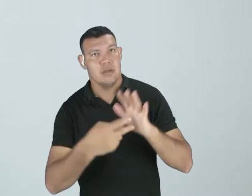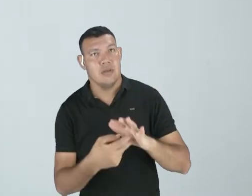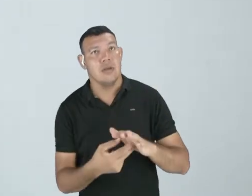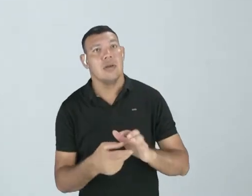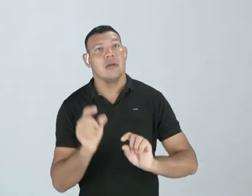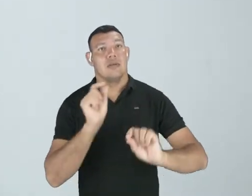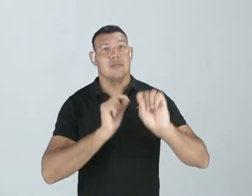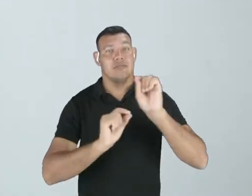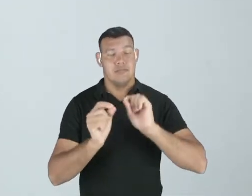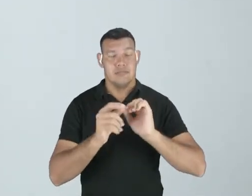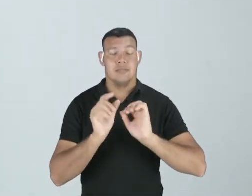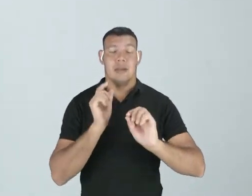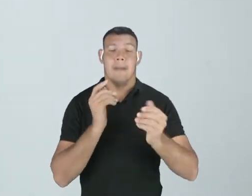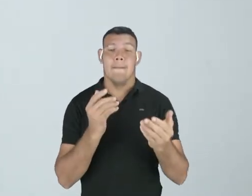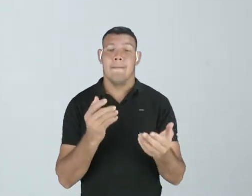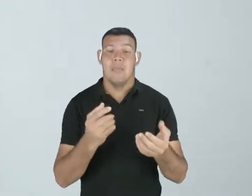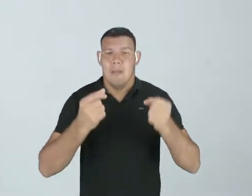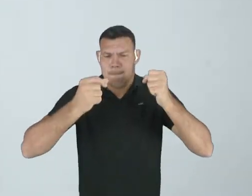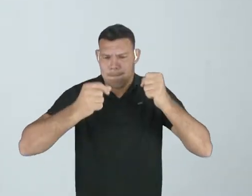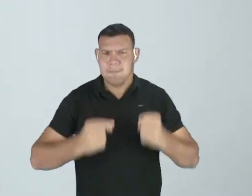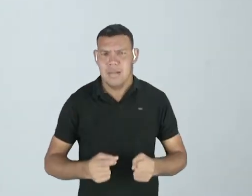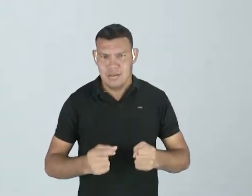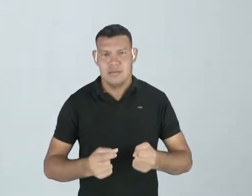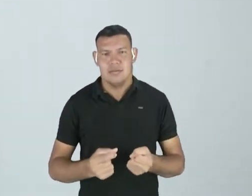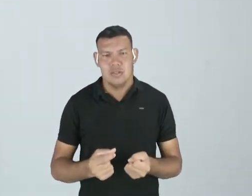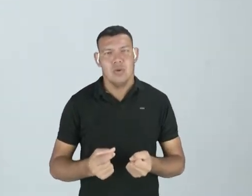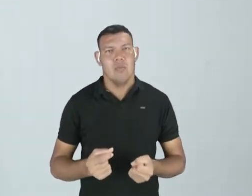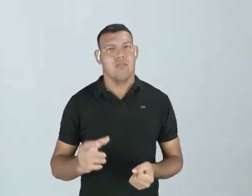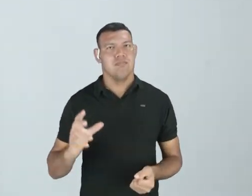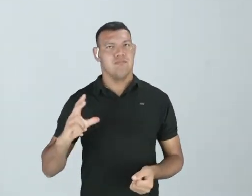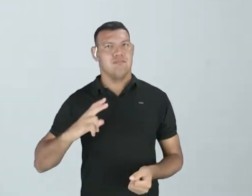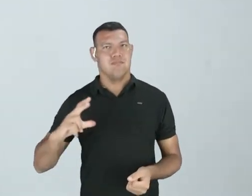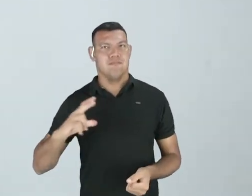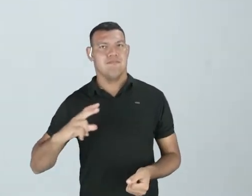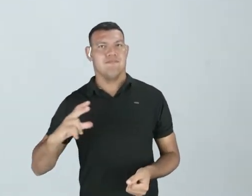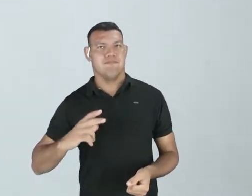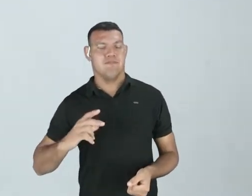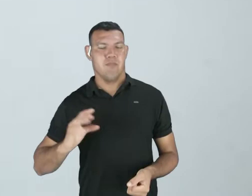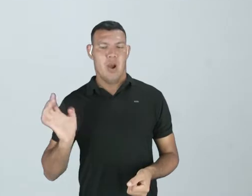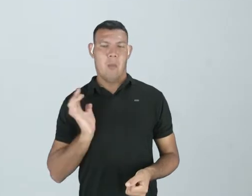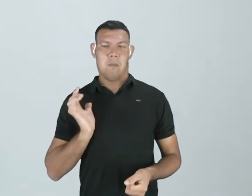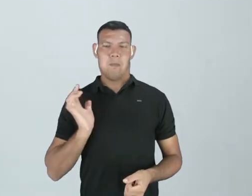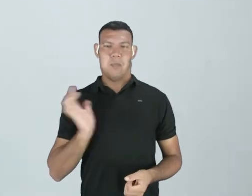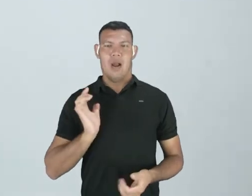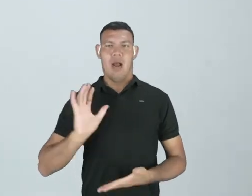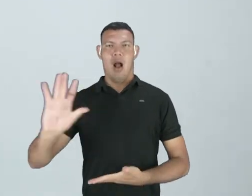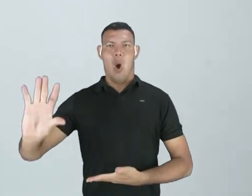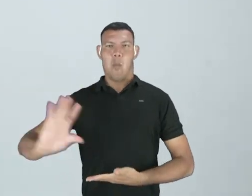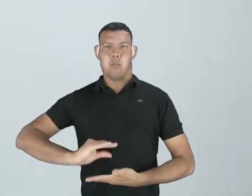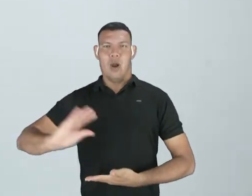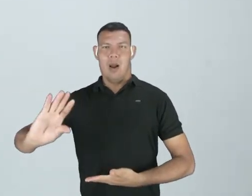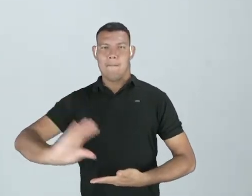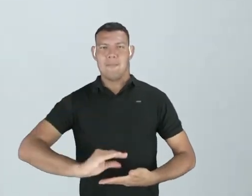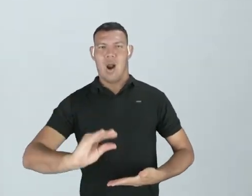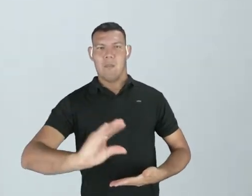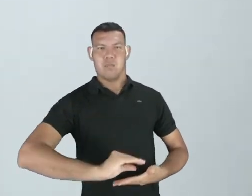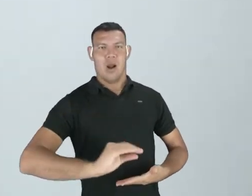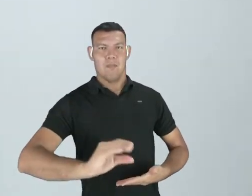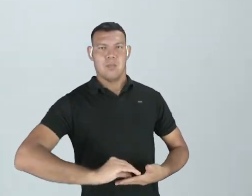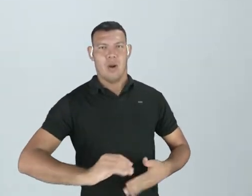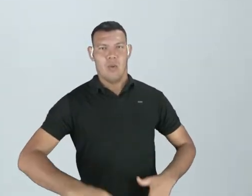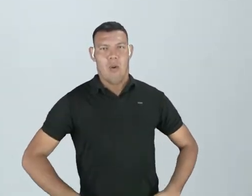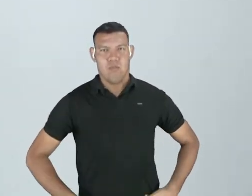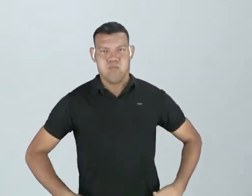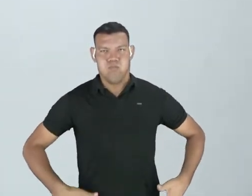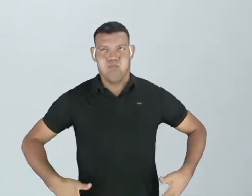que quem detém o poder vai cada vez mais enriquecer, enquanto o proletariado, que é ali a classe mais baixa, ele só tem